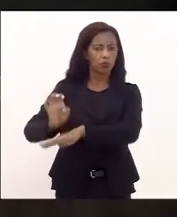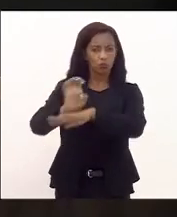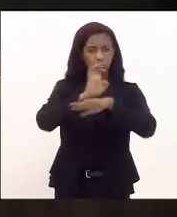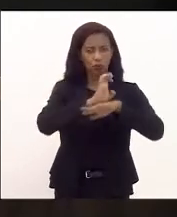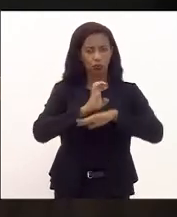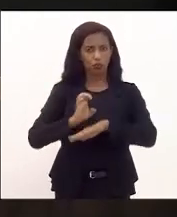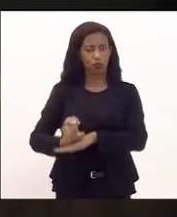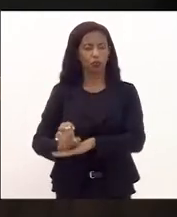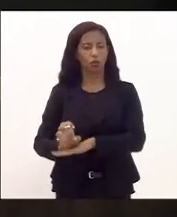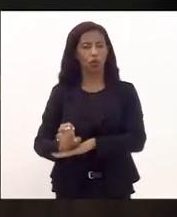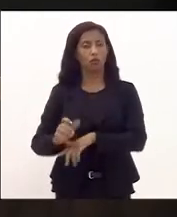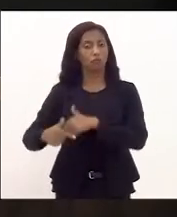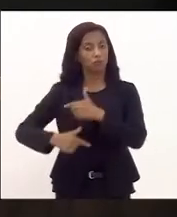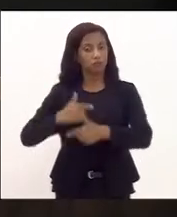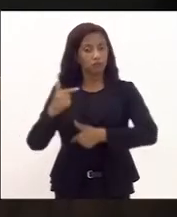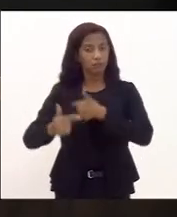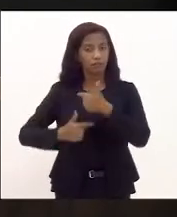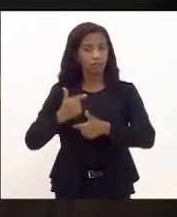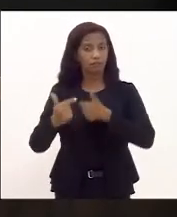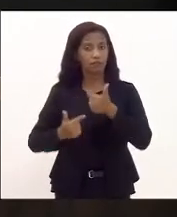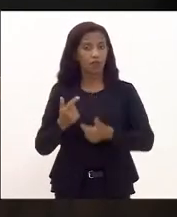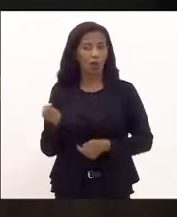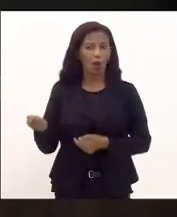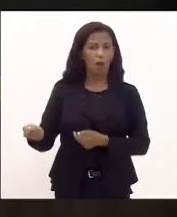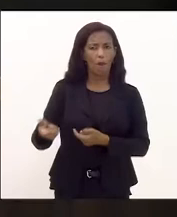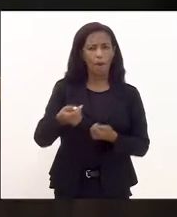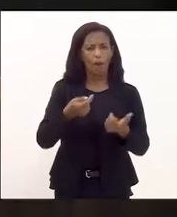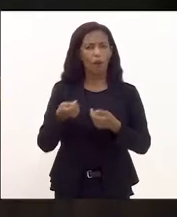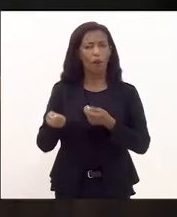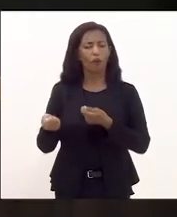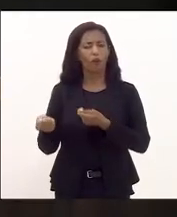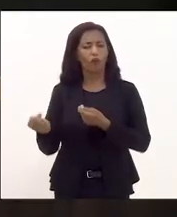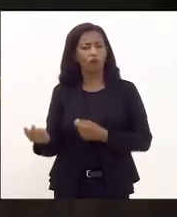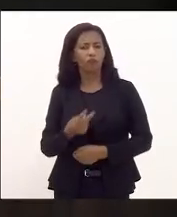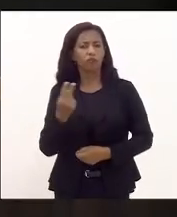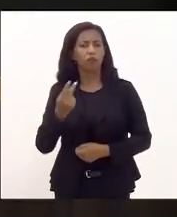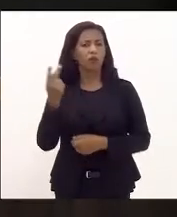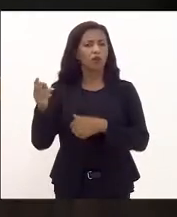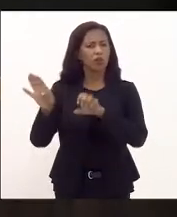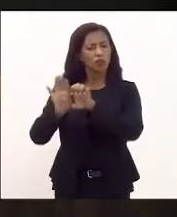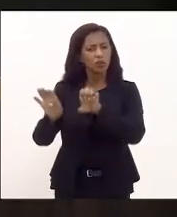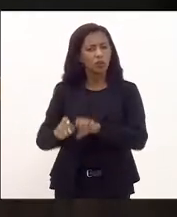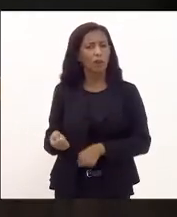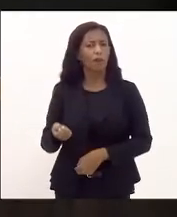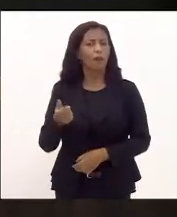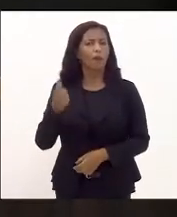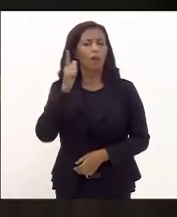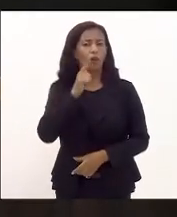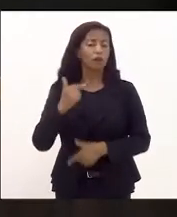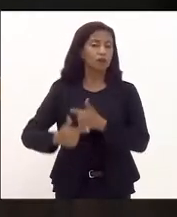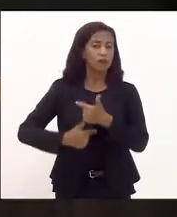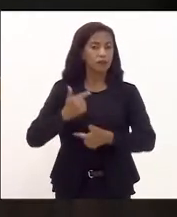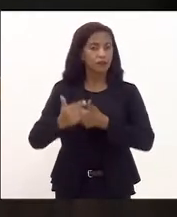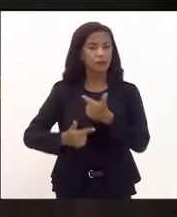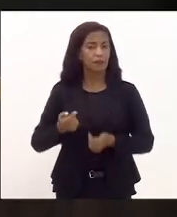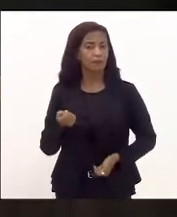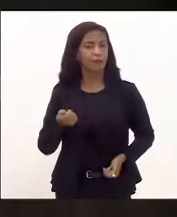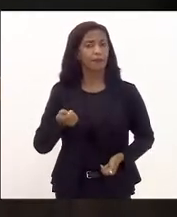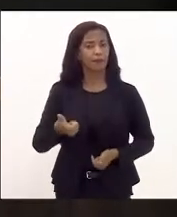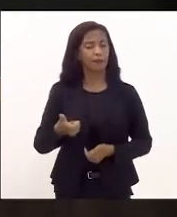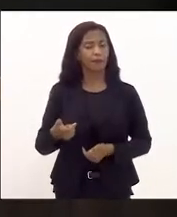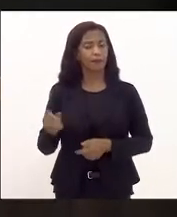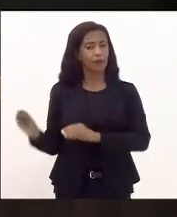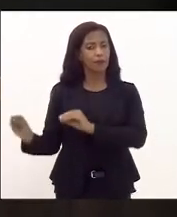Janeiro, ativos, que com poucos recursos e com pouca estrutura conseguem trabalhar muito pouco. Então,